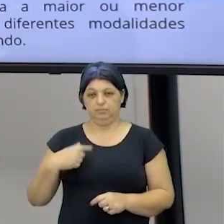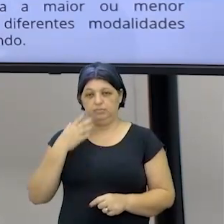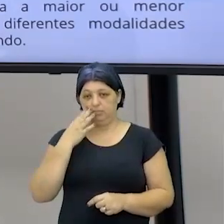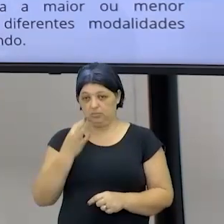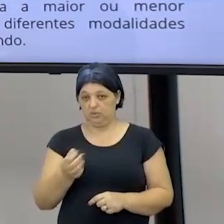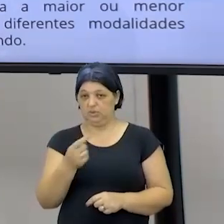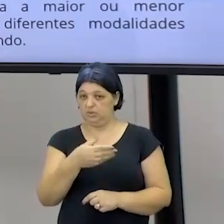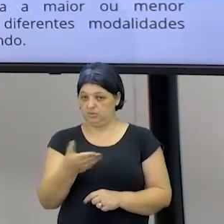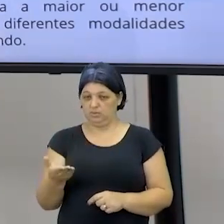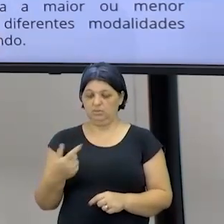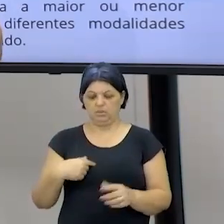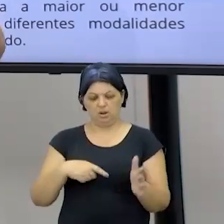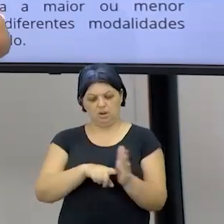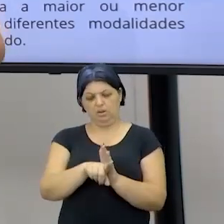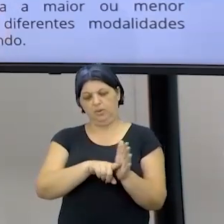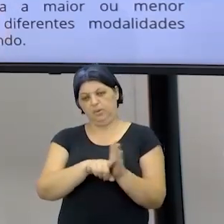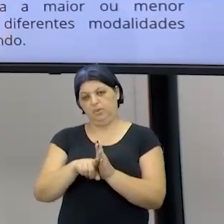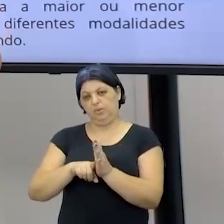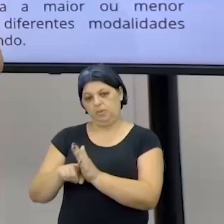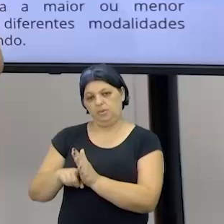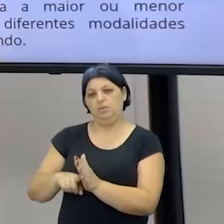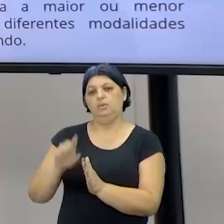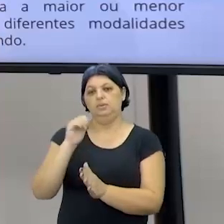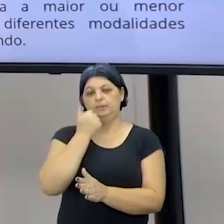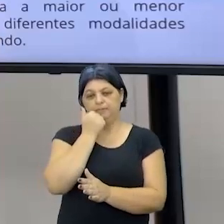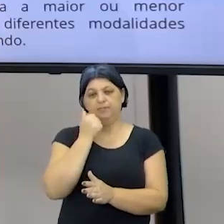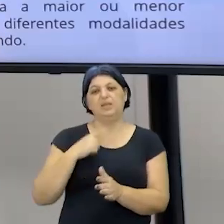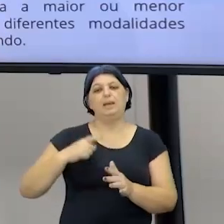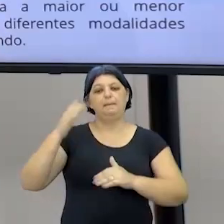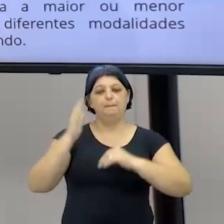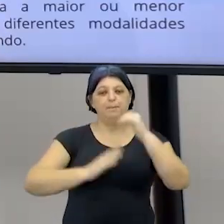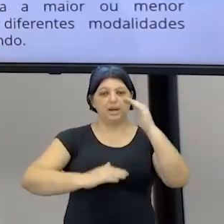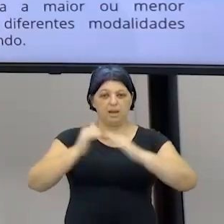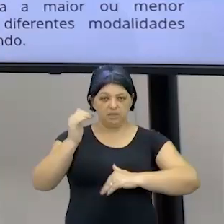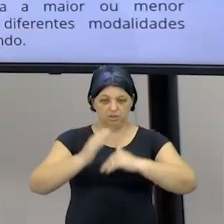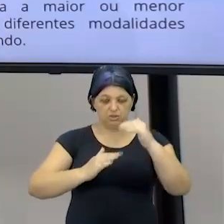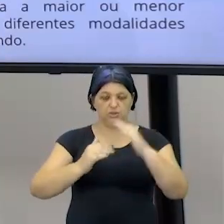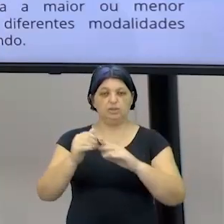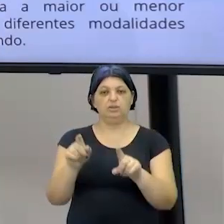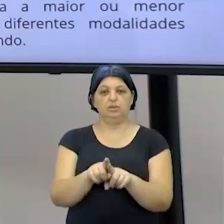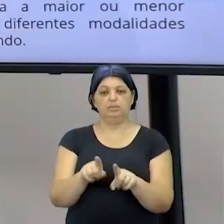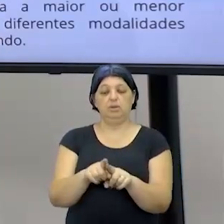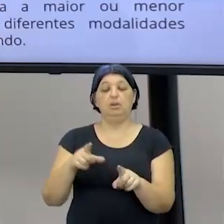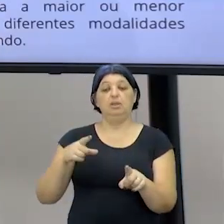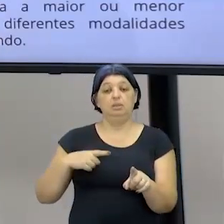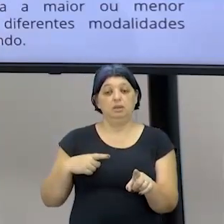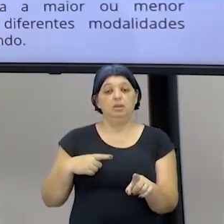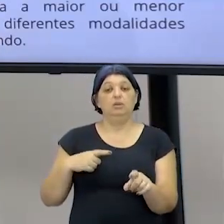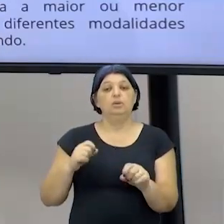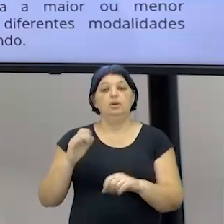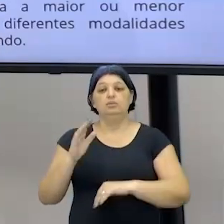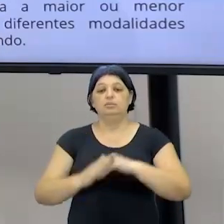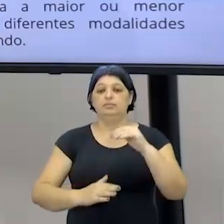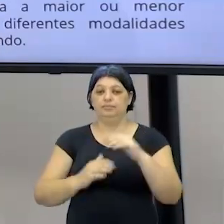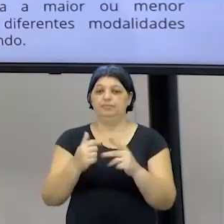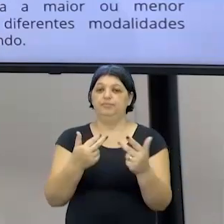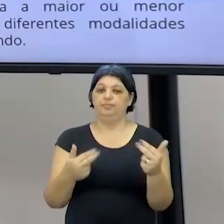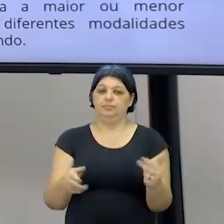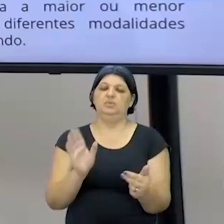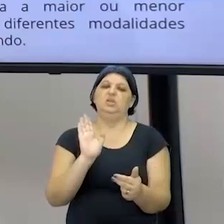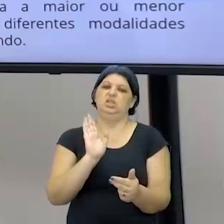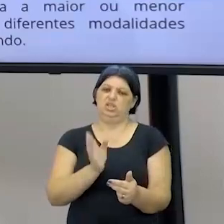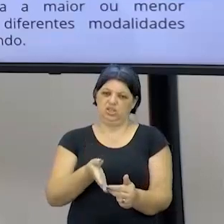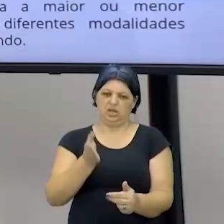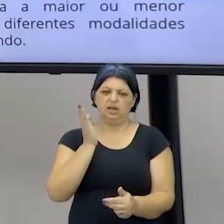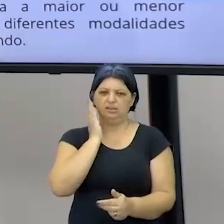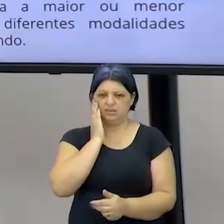teremos essa investigação científica, nós teremos prática e nós teremos execuções de muitas coisas que vocês já veem